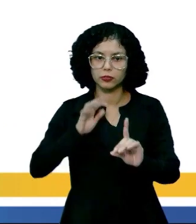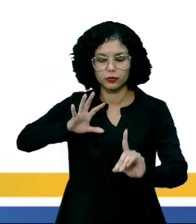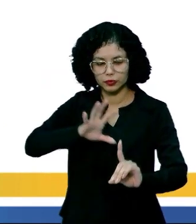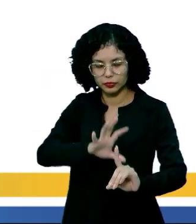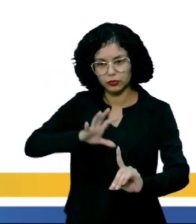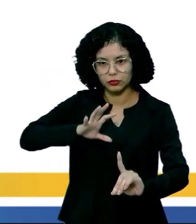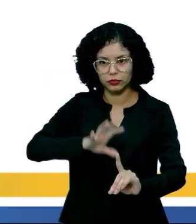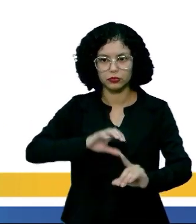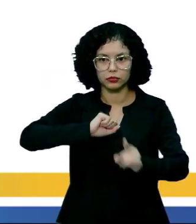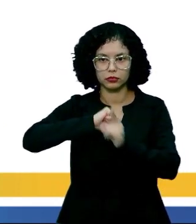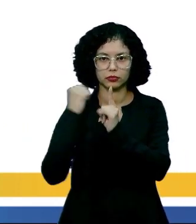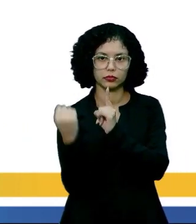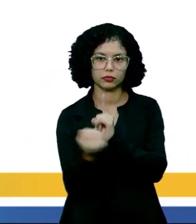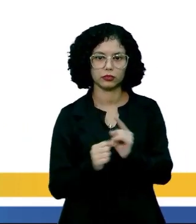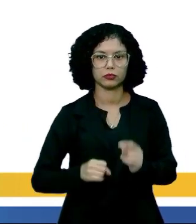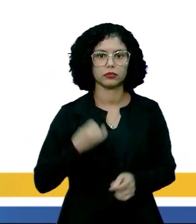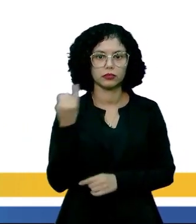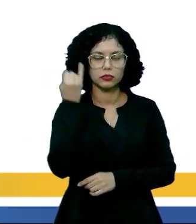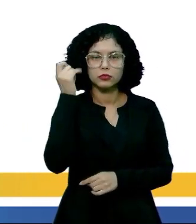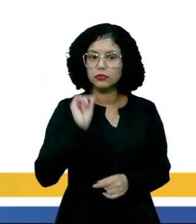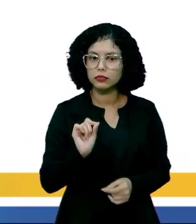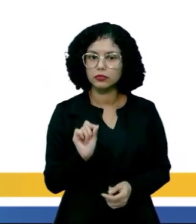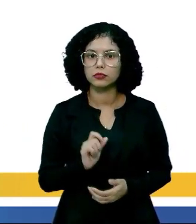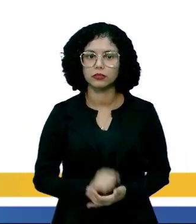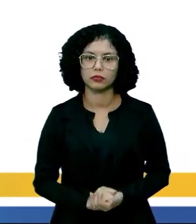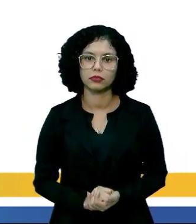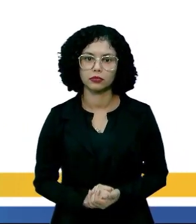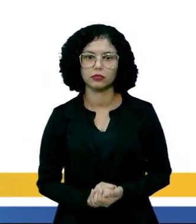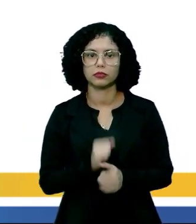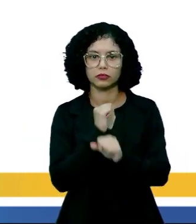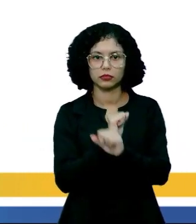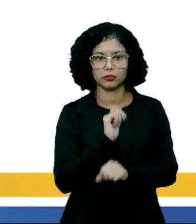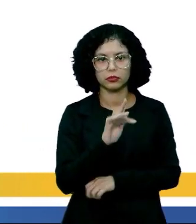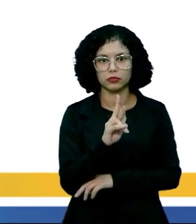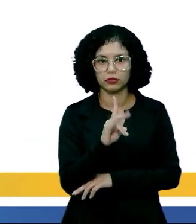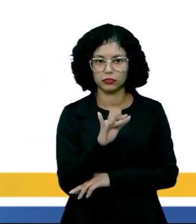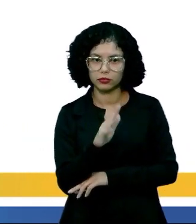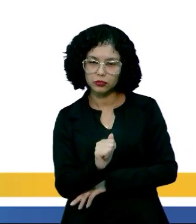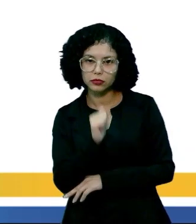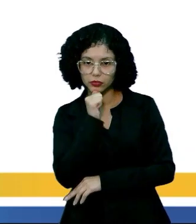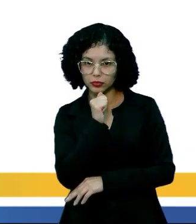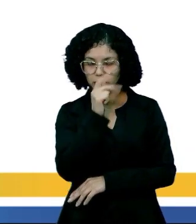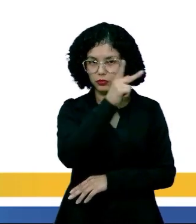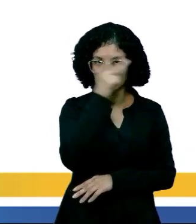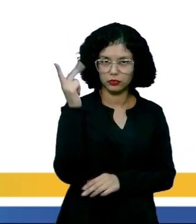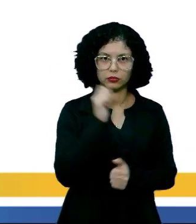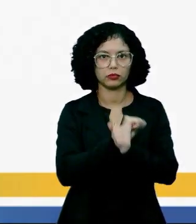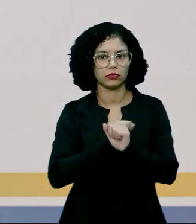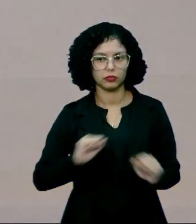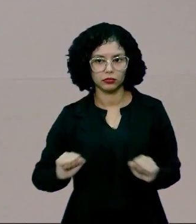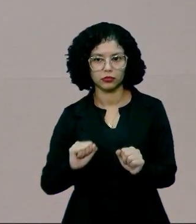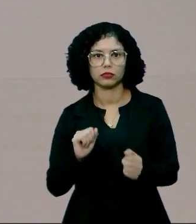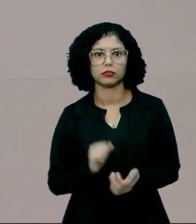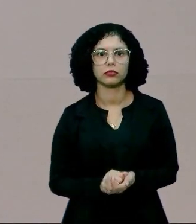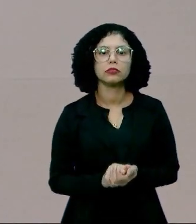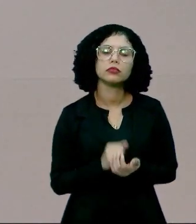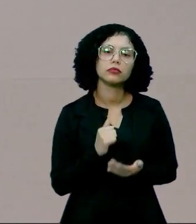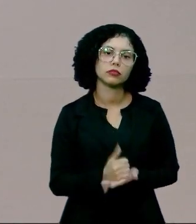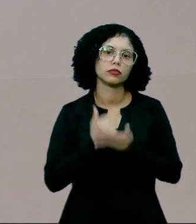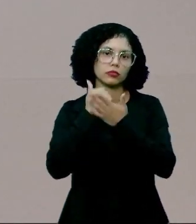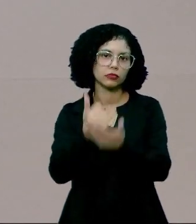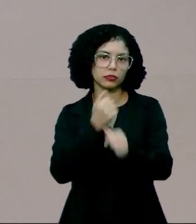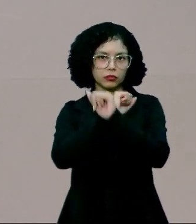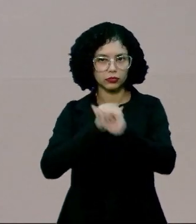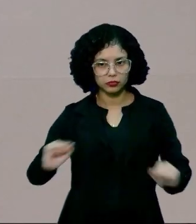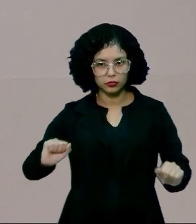pressão social, tá? Inclusive, minha gente, os abolicionistas, as pessoas que eram abolicionistas e que apoiavam